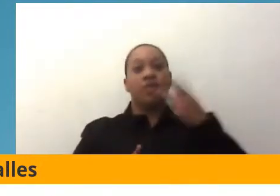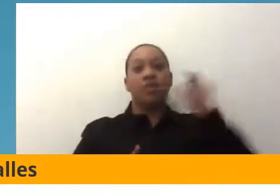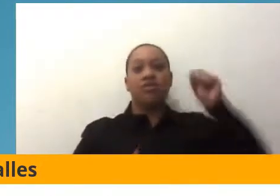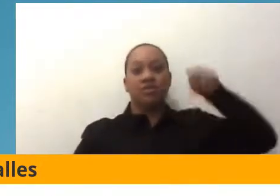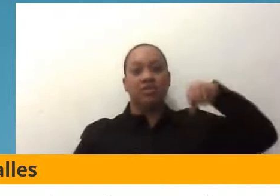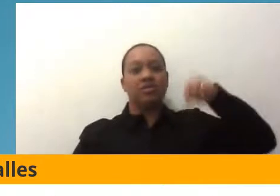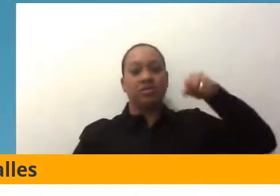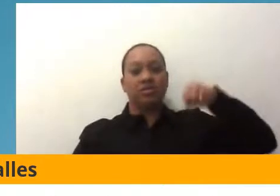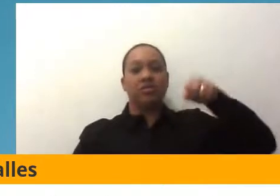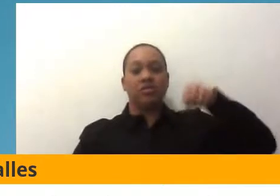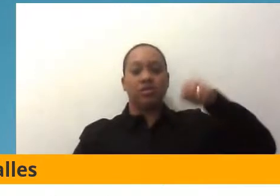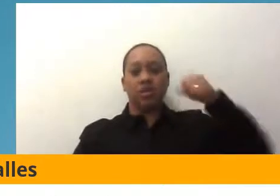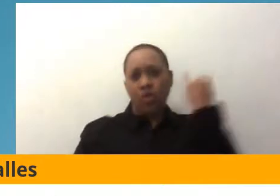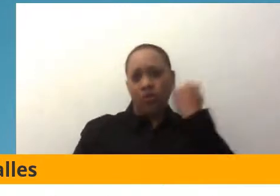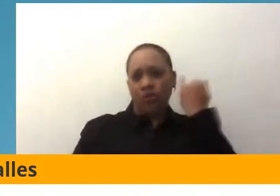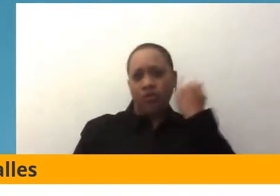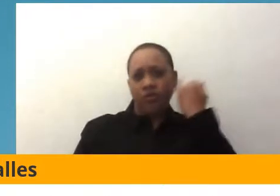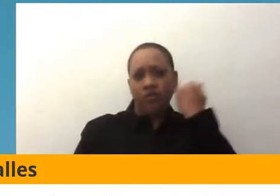Estão me ouvindo agora?